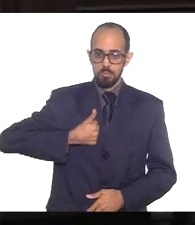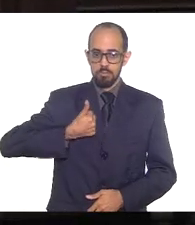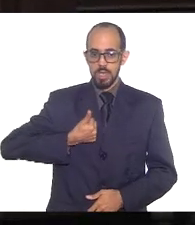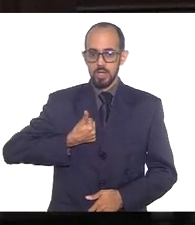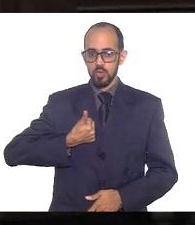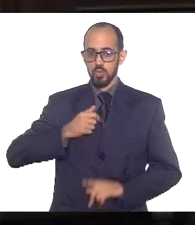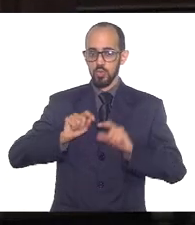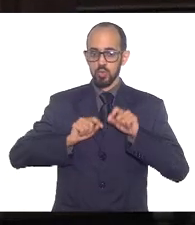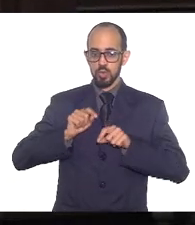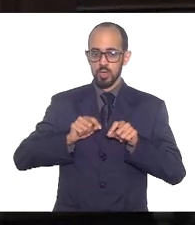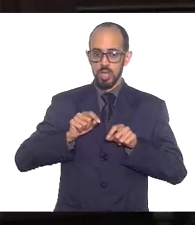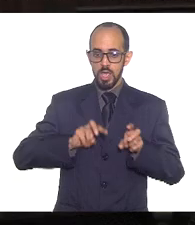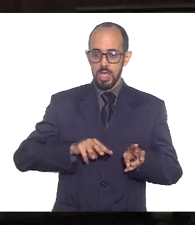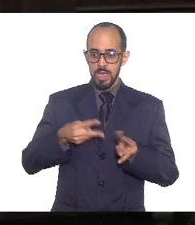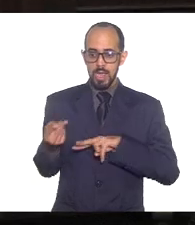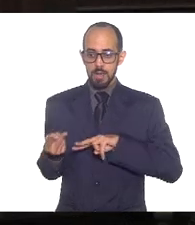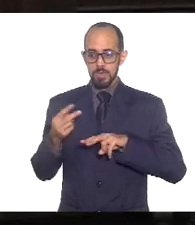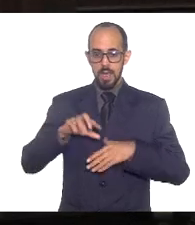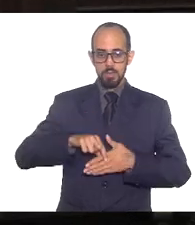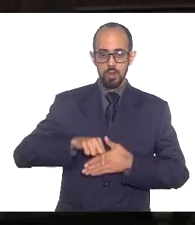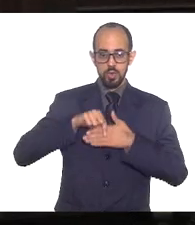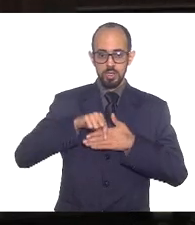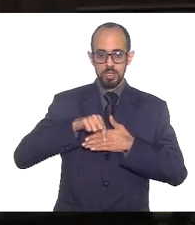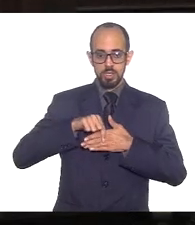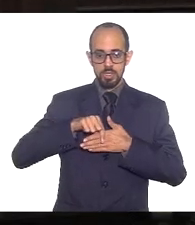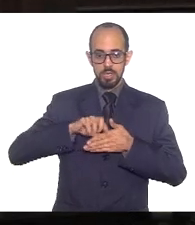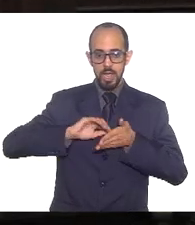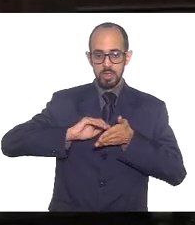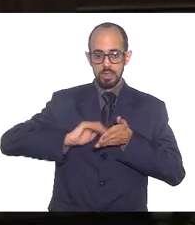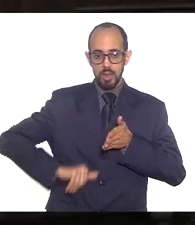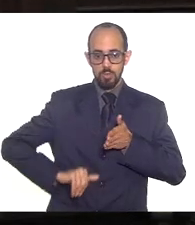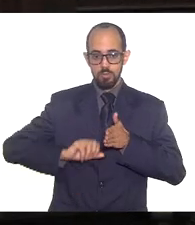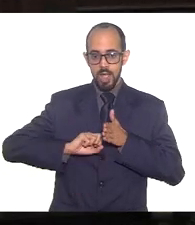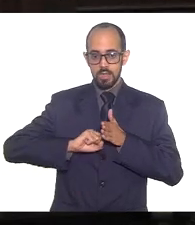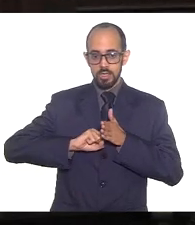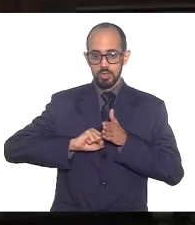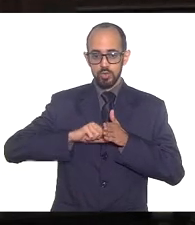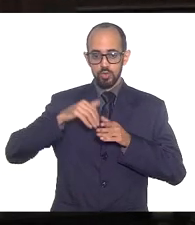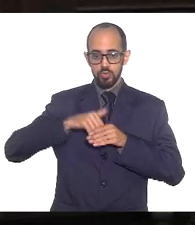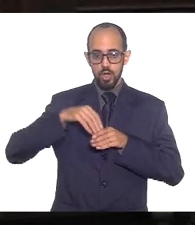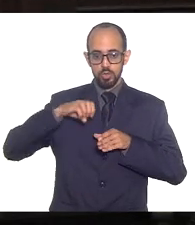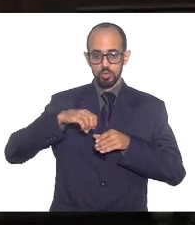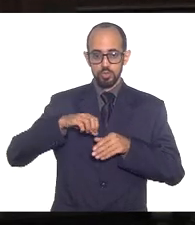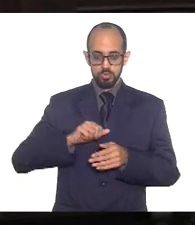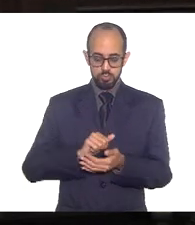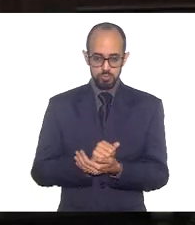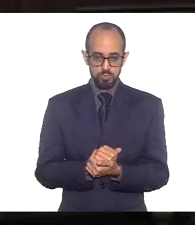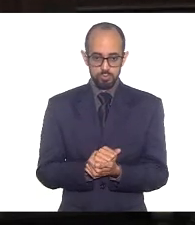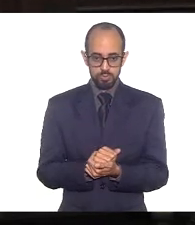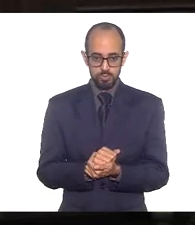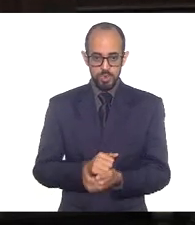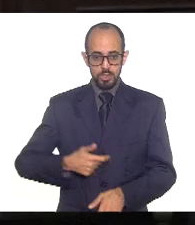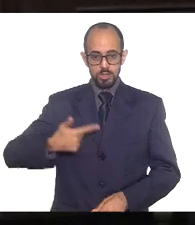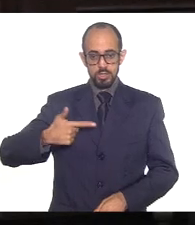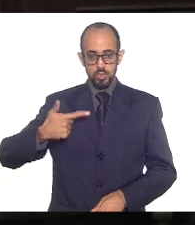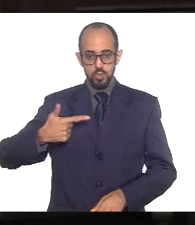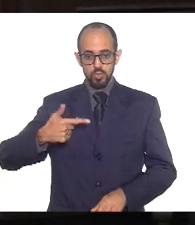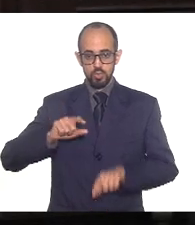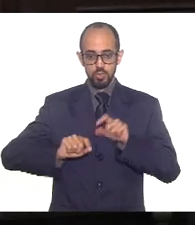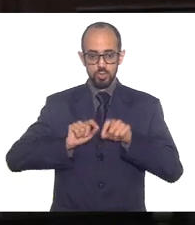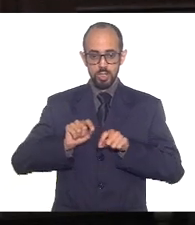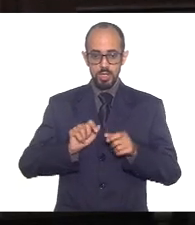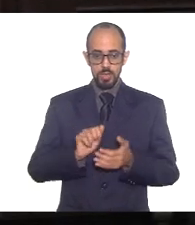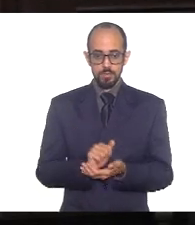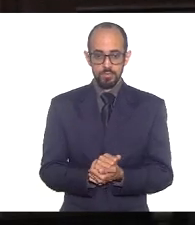lugar em Caminhar Pela liderança de governo aterro bada do veto parcial e em segundo lugar dizer